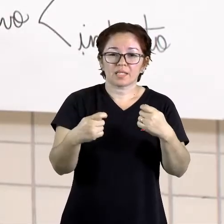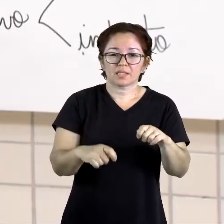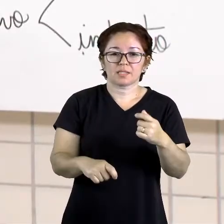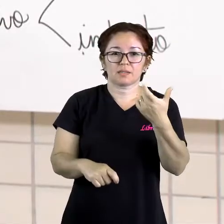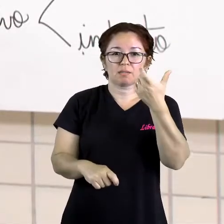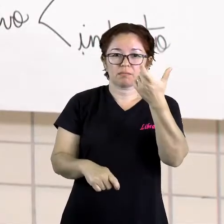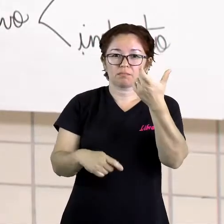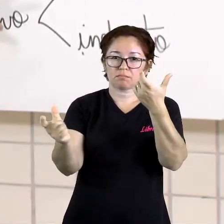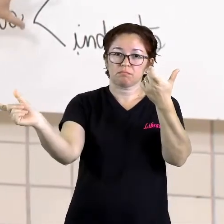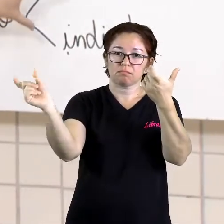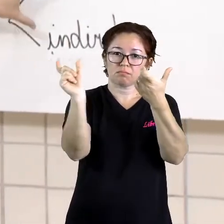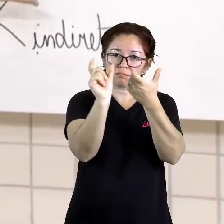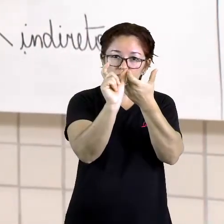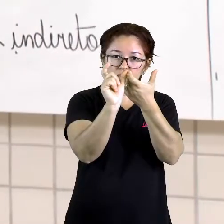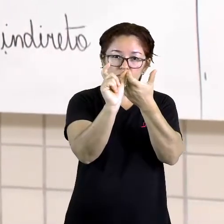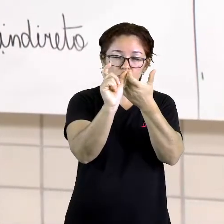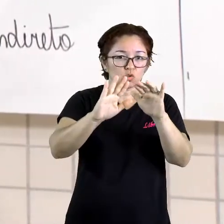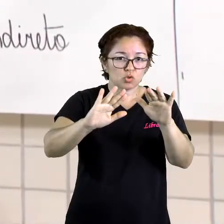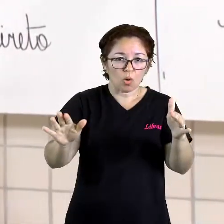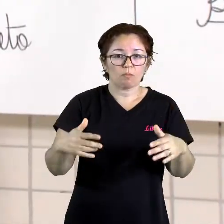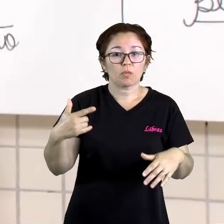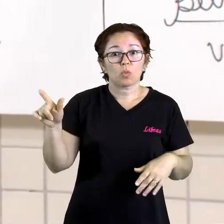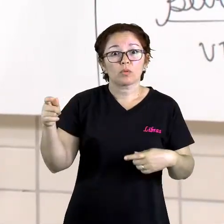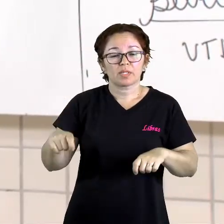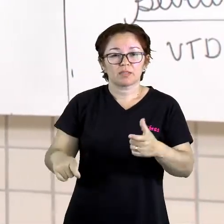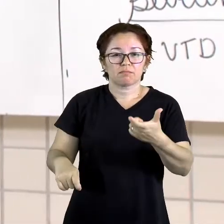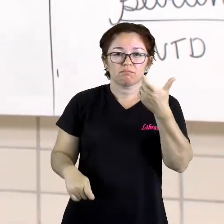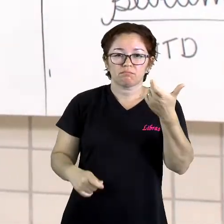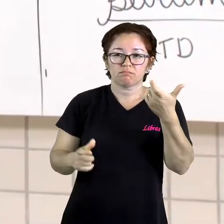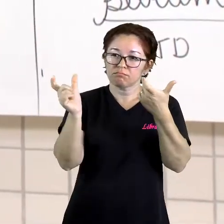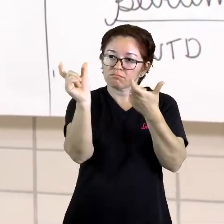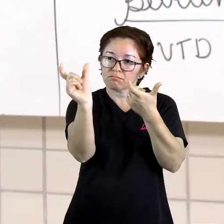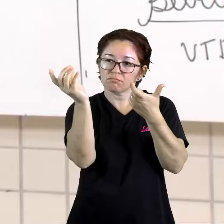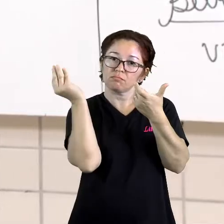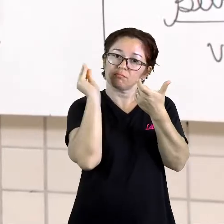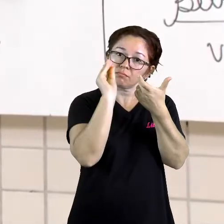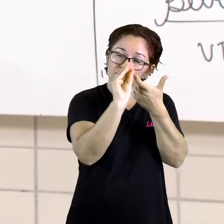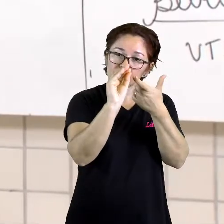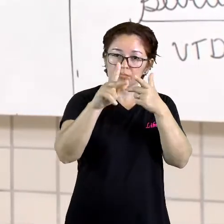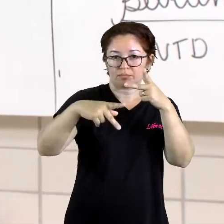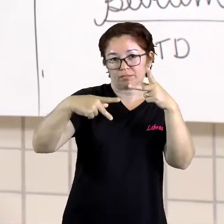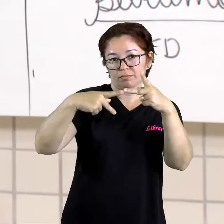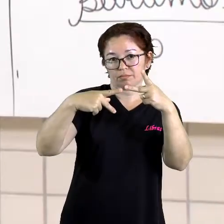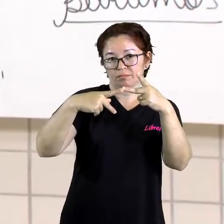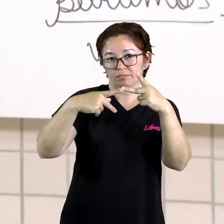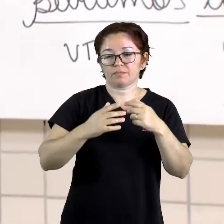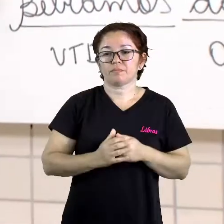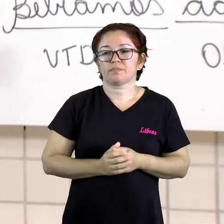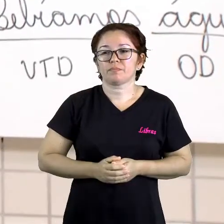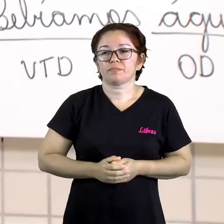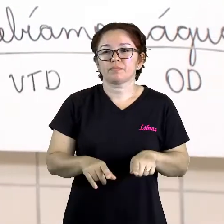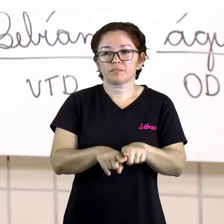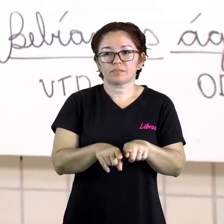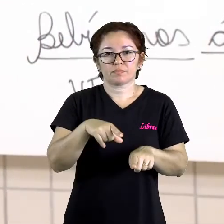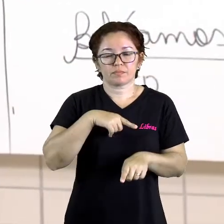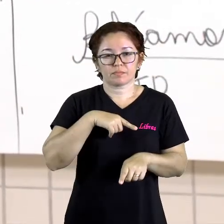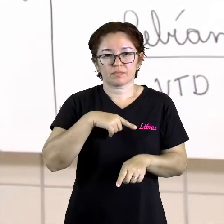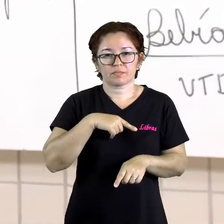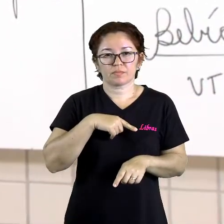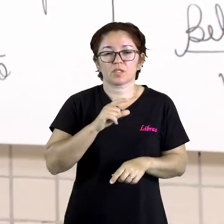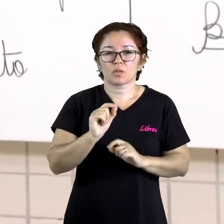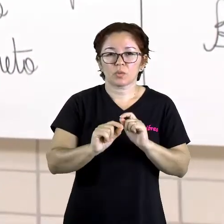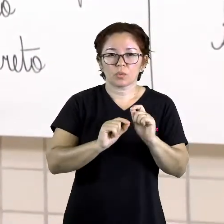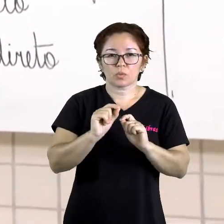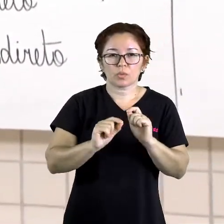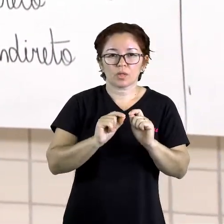esse complemento são os objetos indireto e os objetos direto.